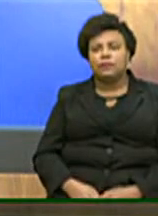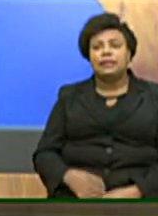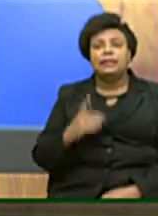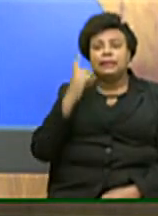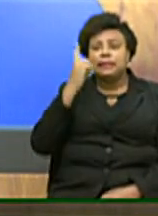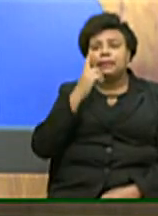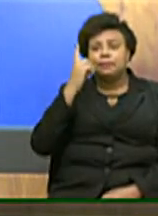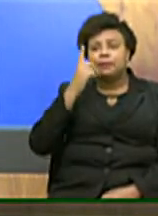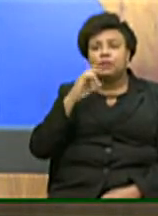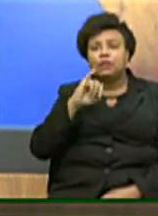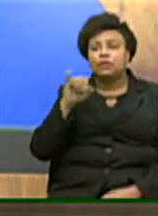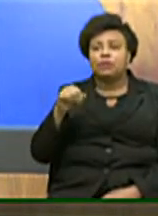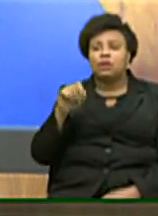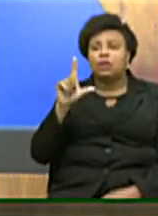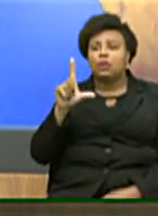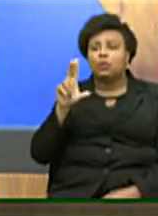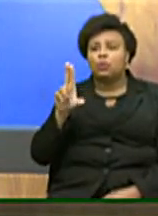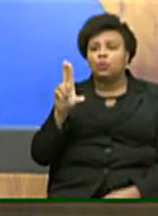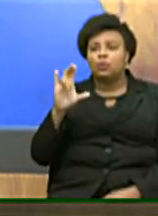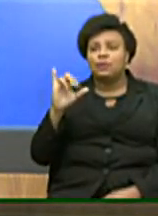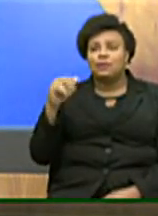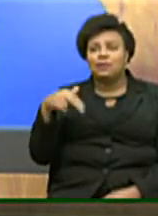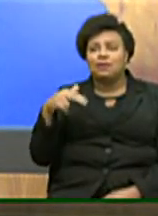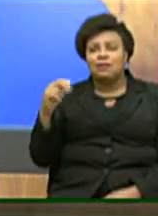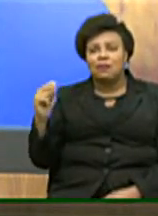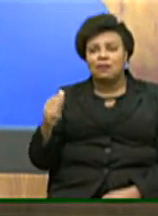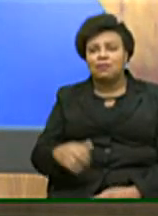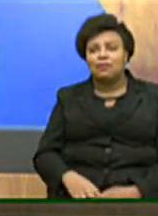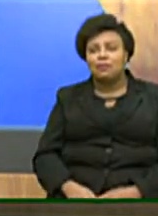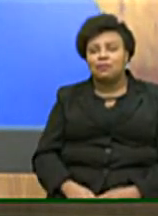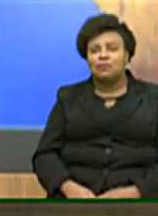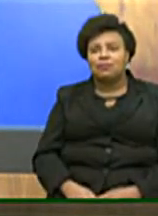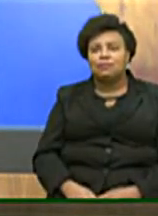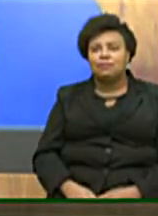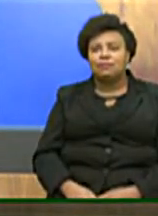Deputada Juliana, Luciana Genro.